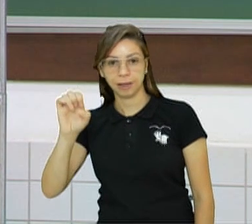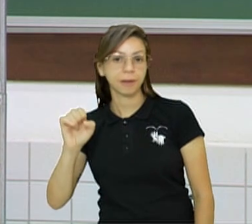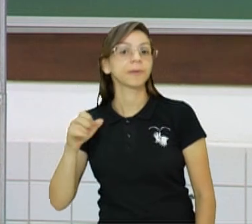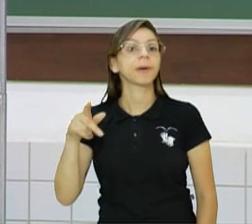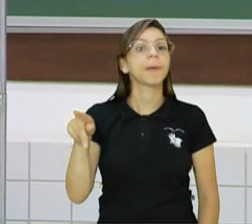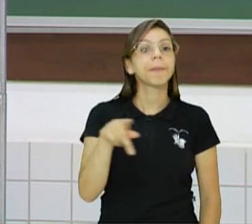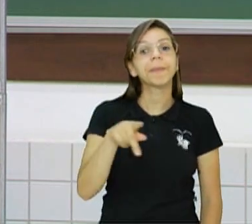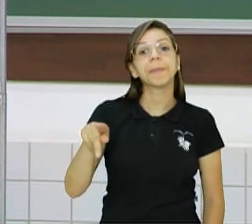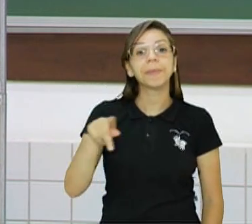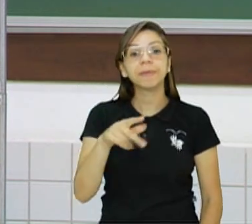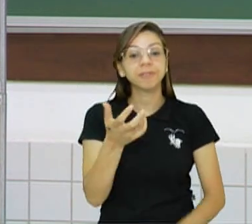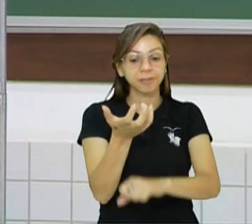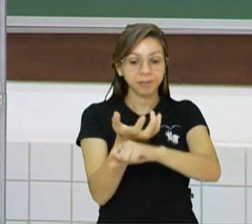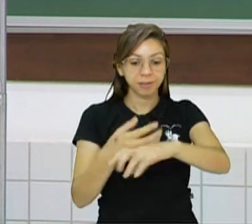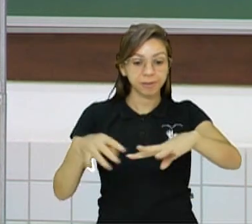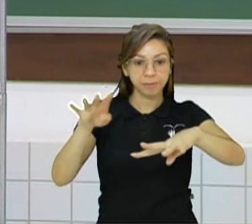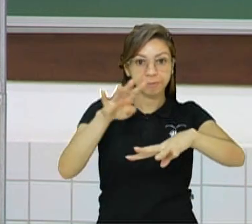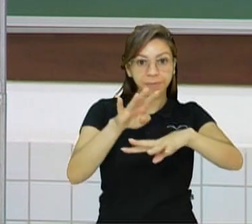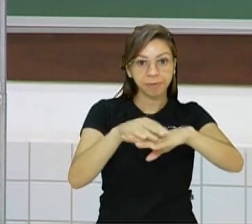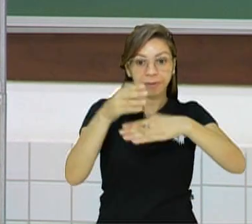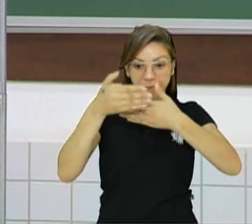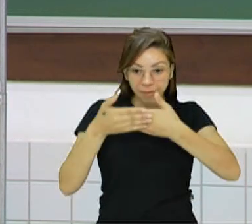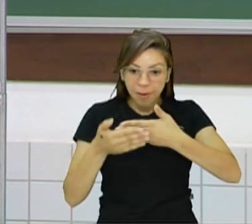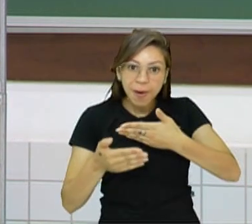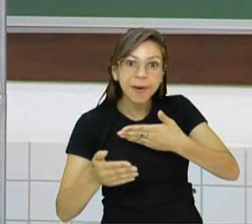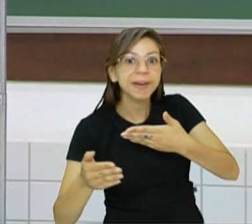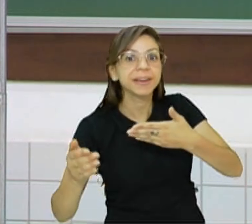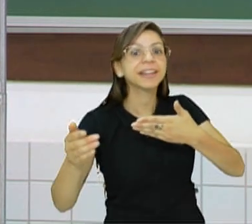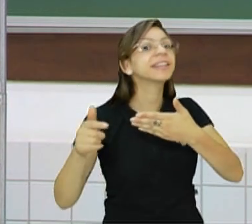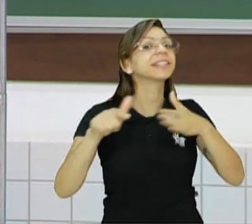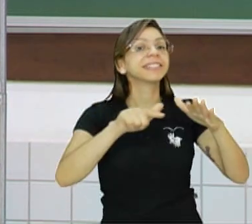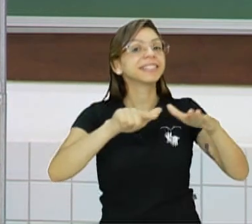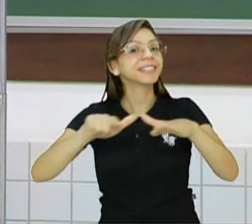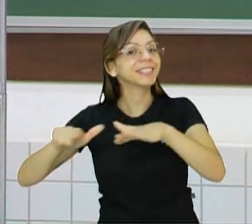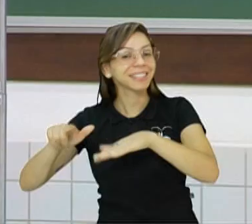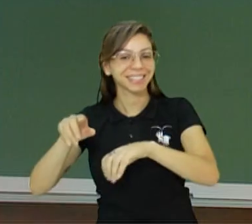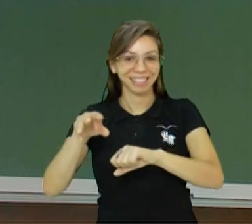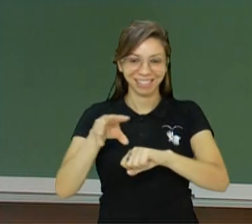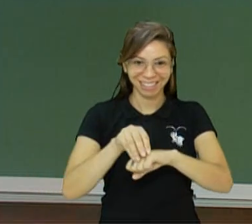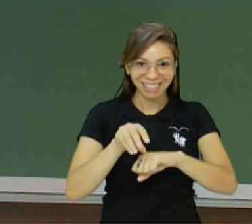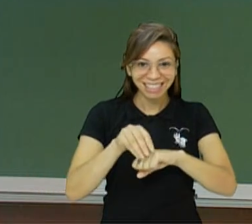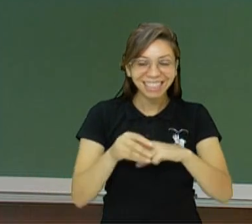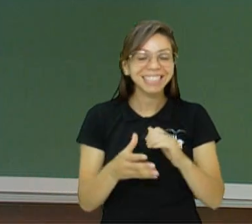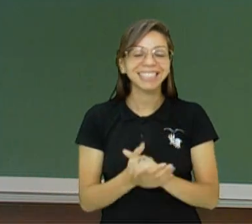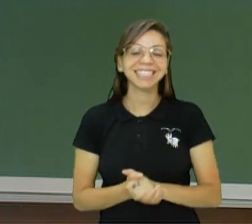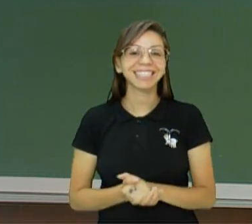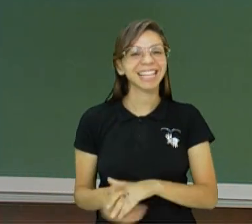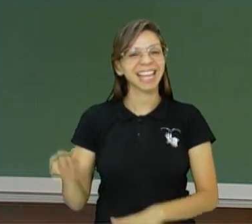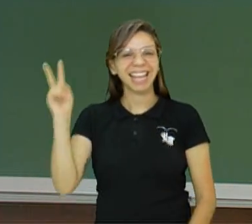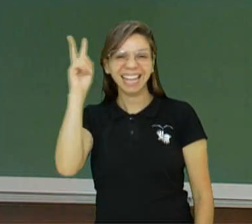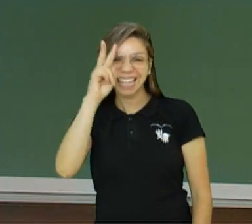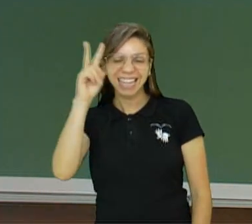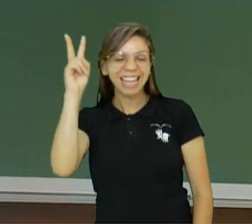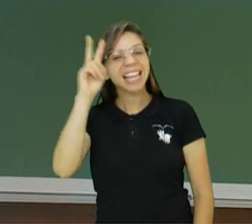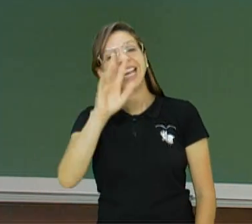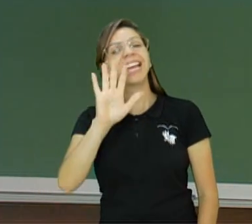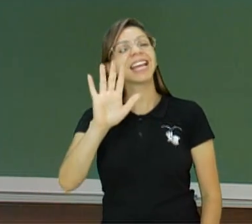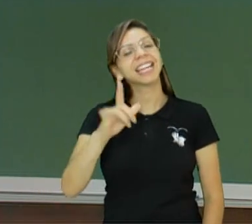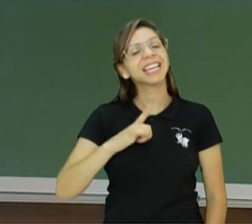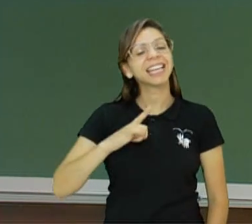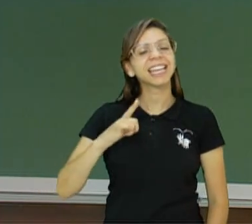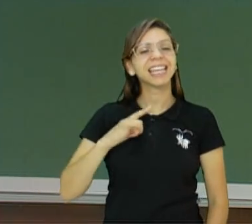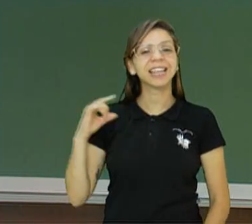dar continuidade à nossa Semana do Conhecimento. Lembram lá tudo que a gente viu na